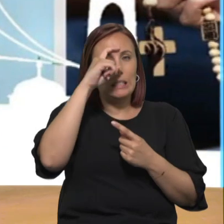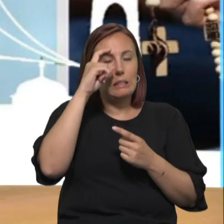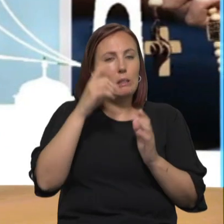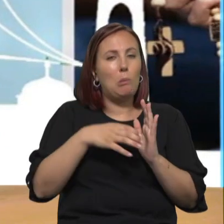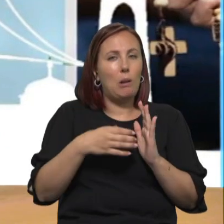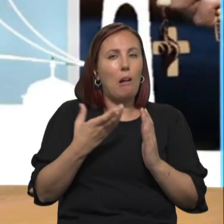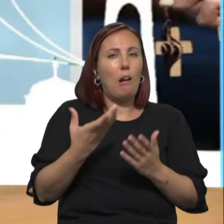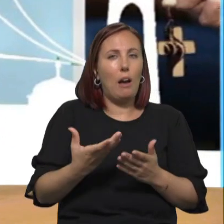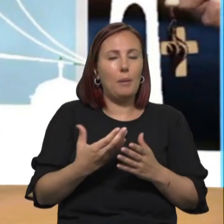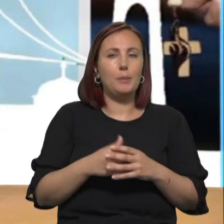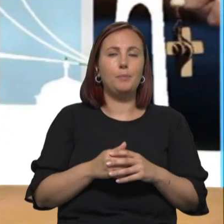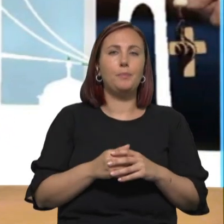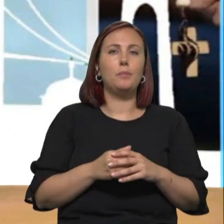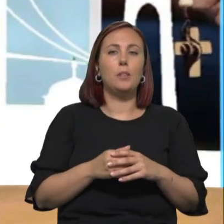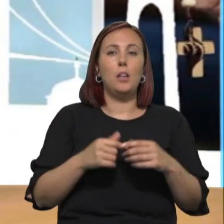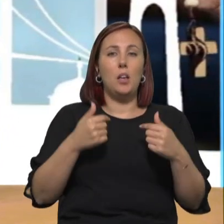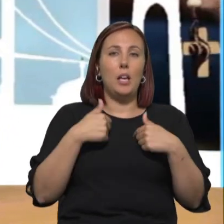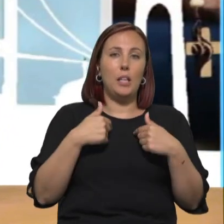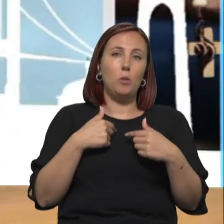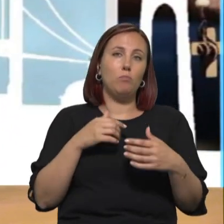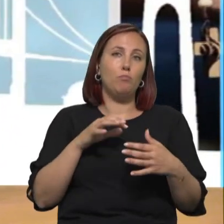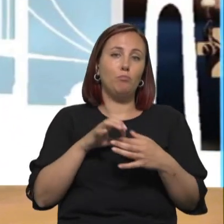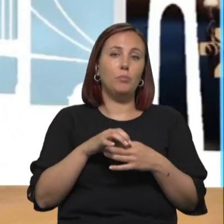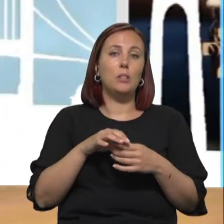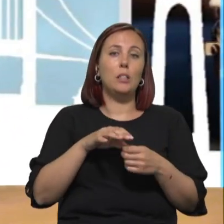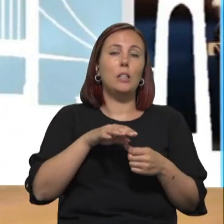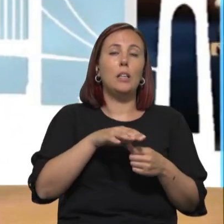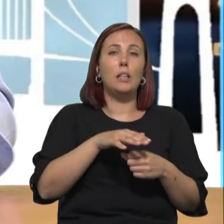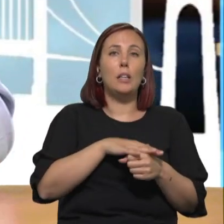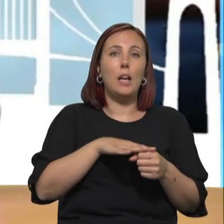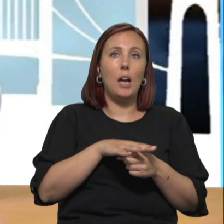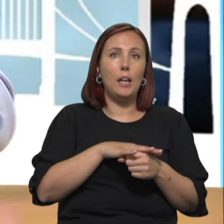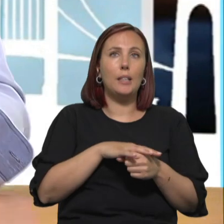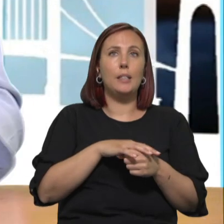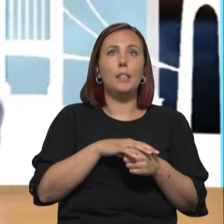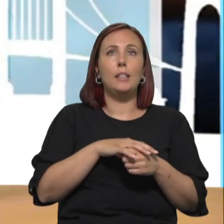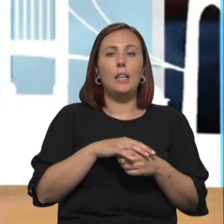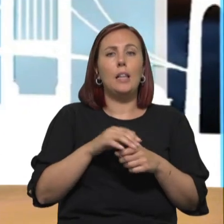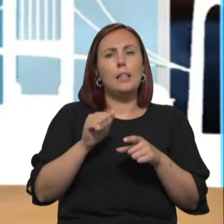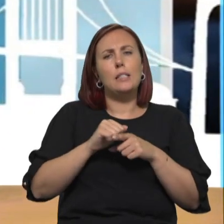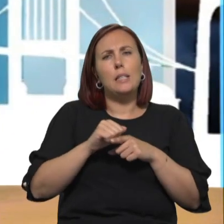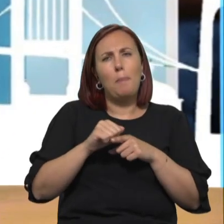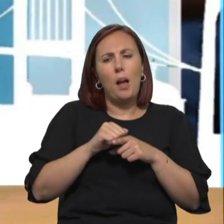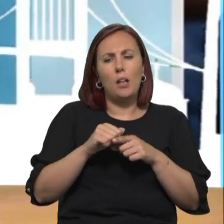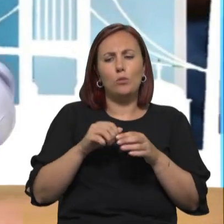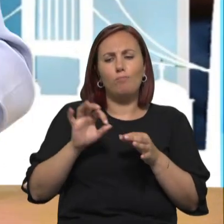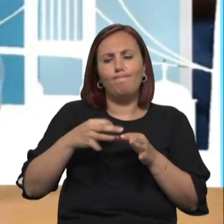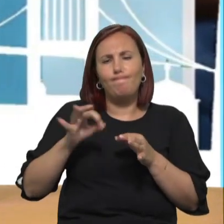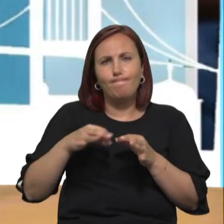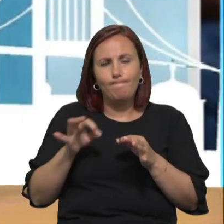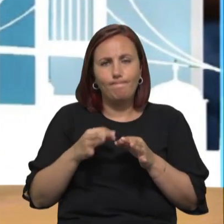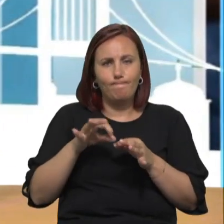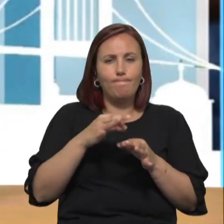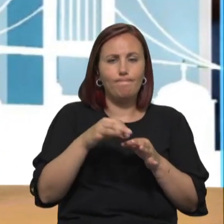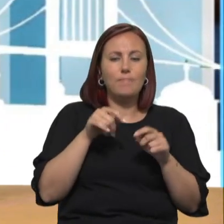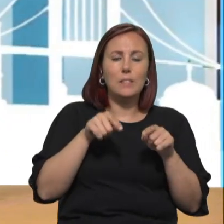complicadas. Eu, que sou mais do setor das confecções, do calçado, etc., embora isso tenha dado